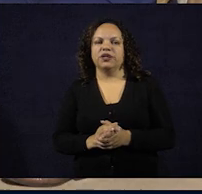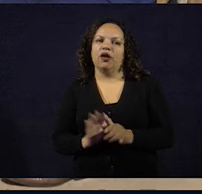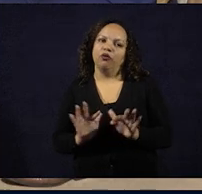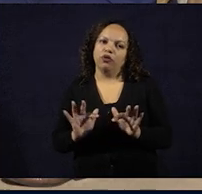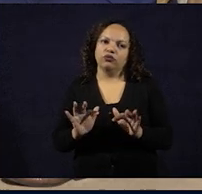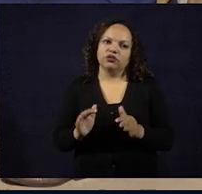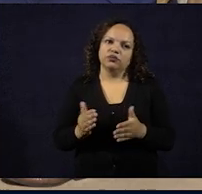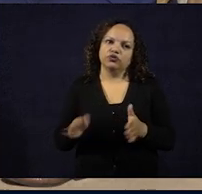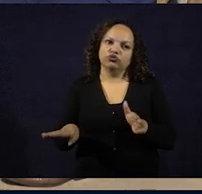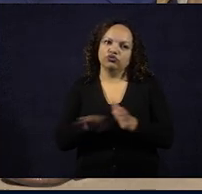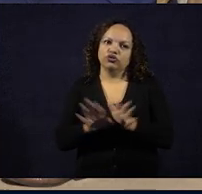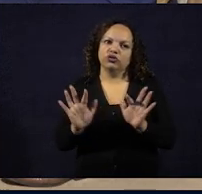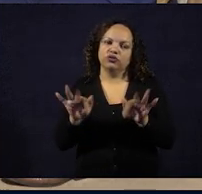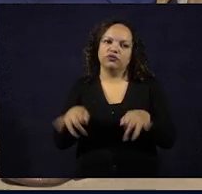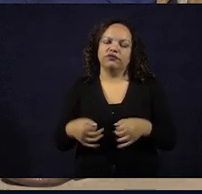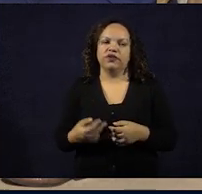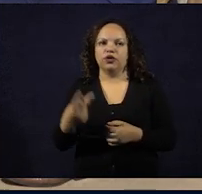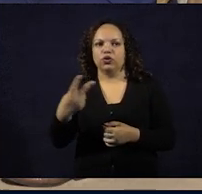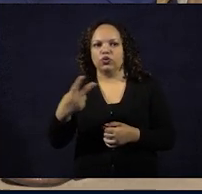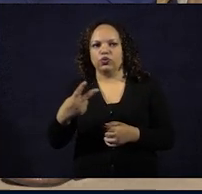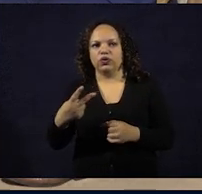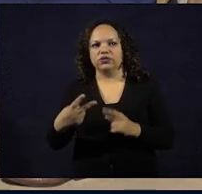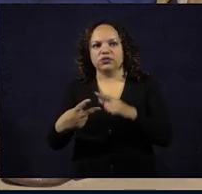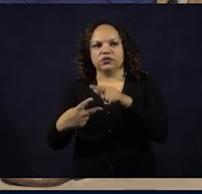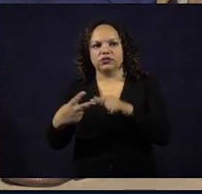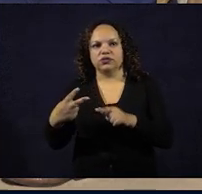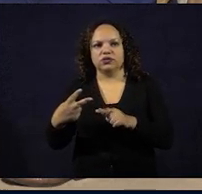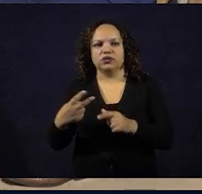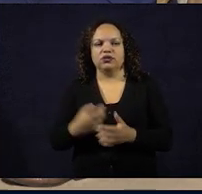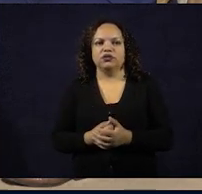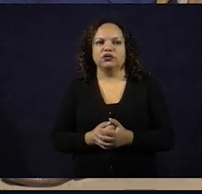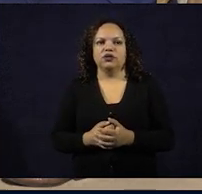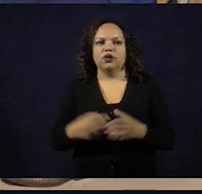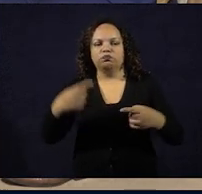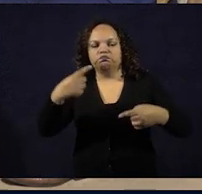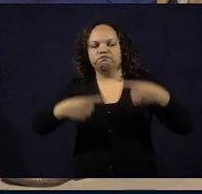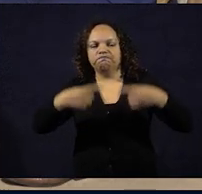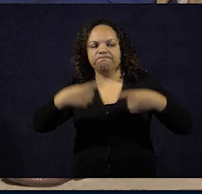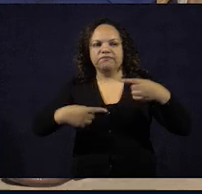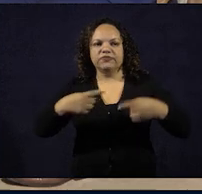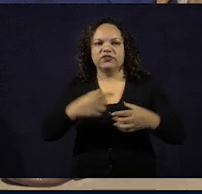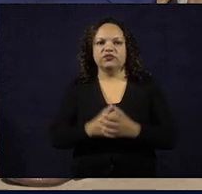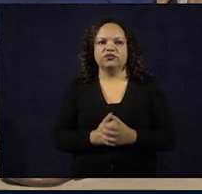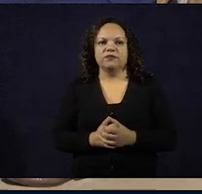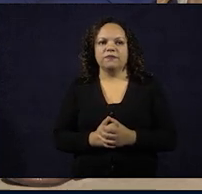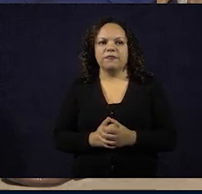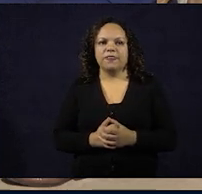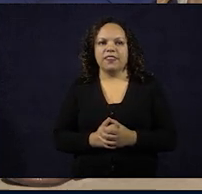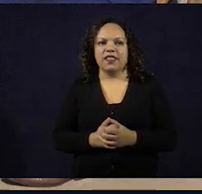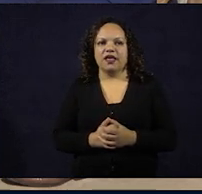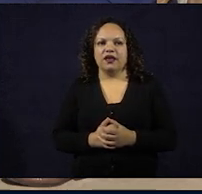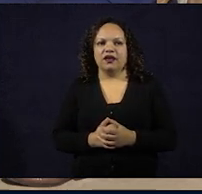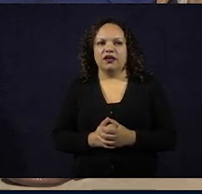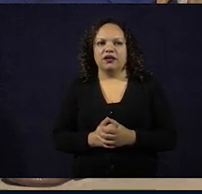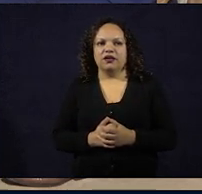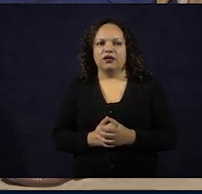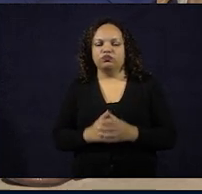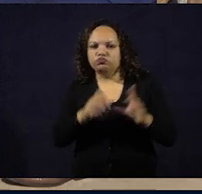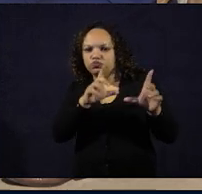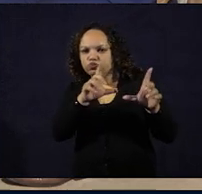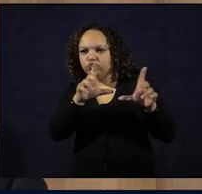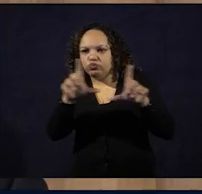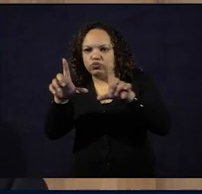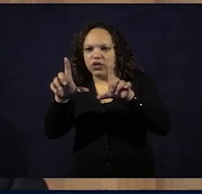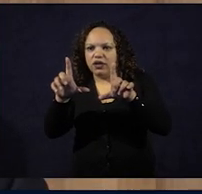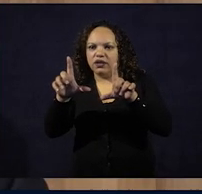é o que acho que o pena colocou que a gente discutiu é nada melhor do que a ação piscando na tela para fazer